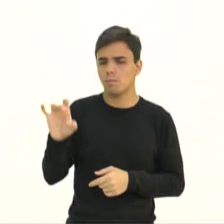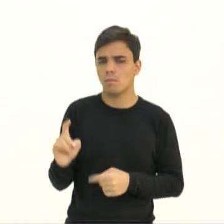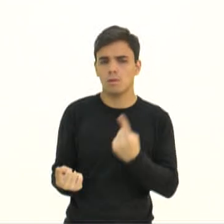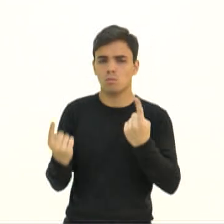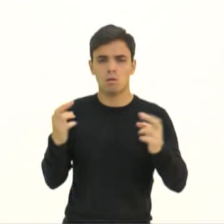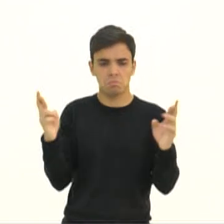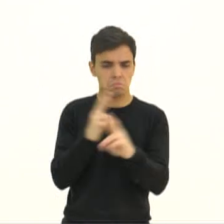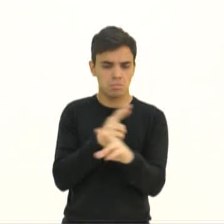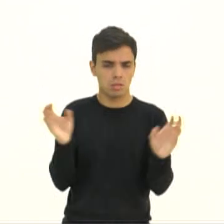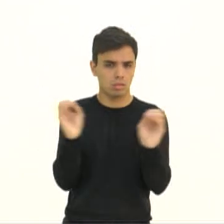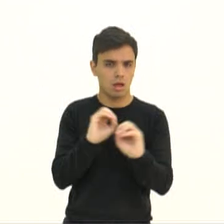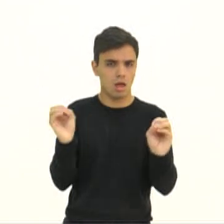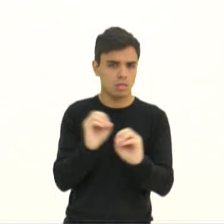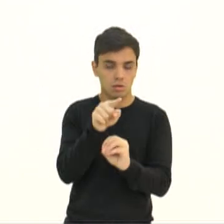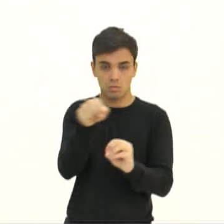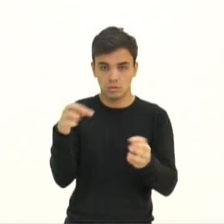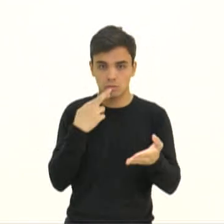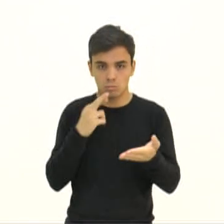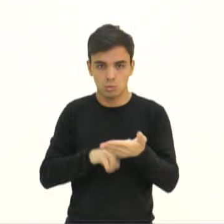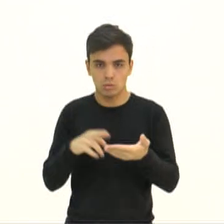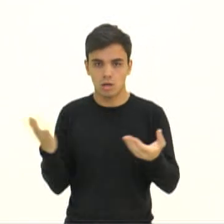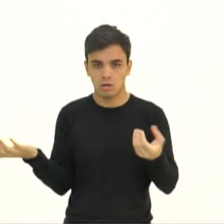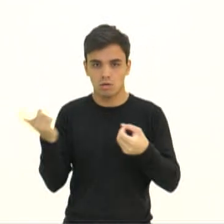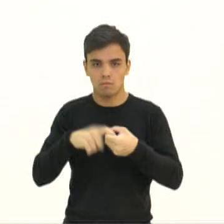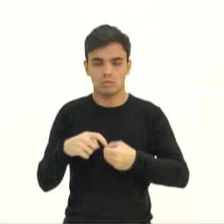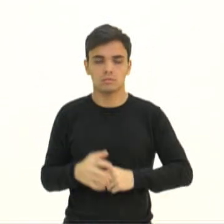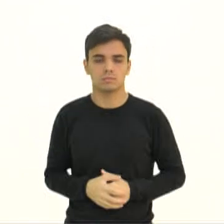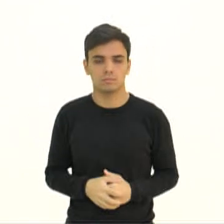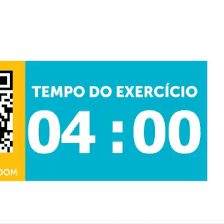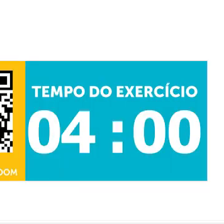sendo perguntado ali? Respondam e a gente já volta para corrigir.